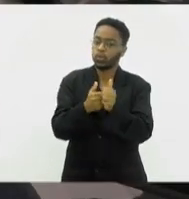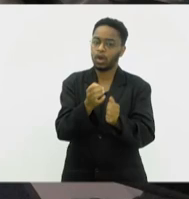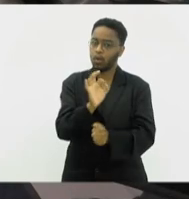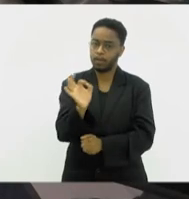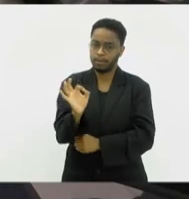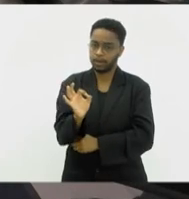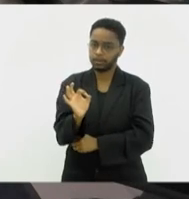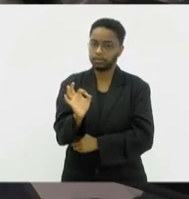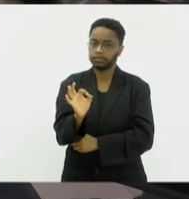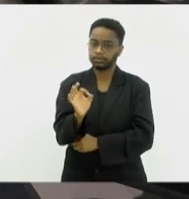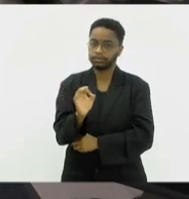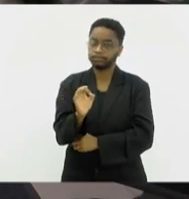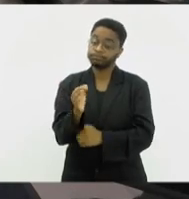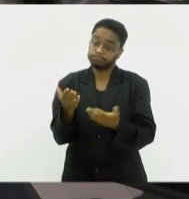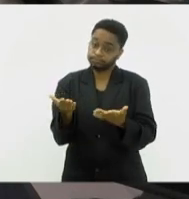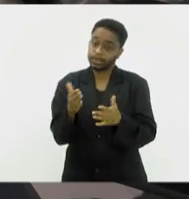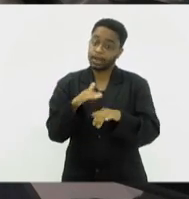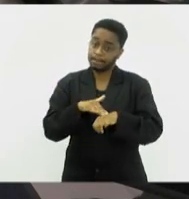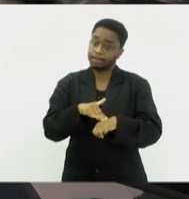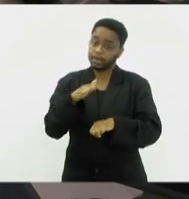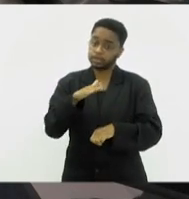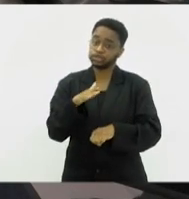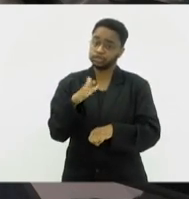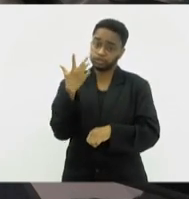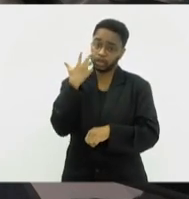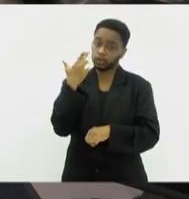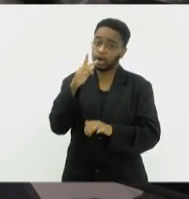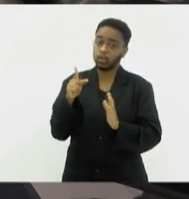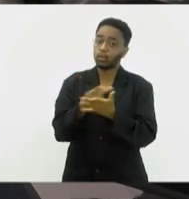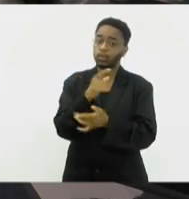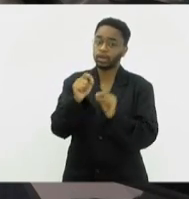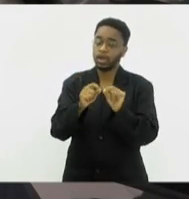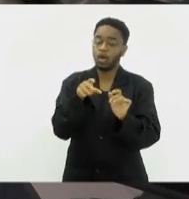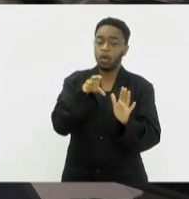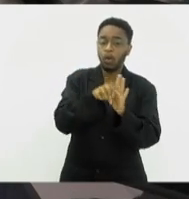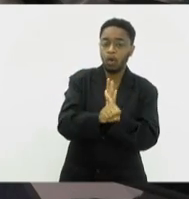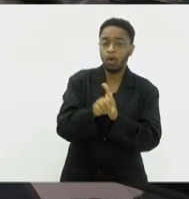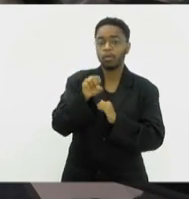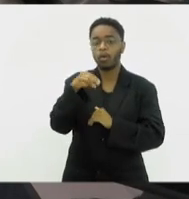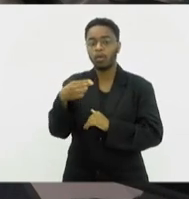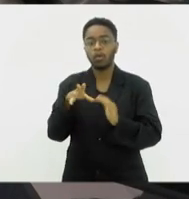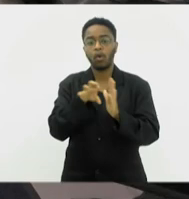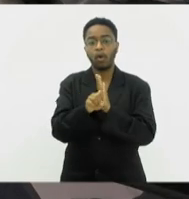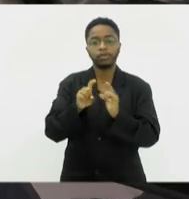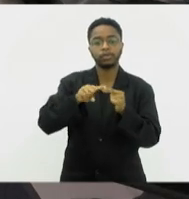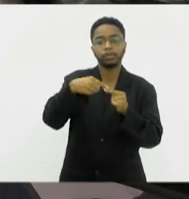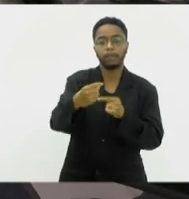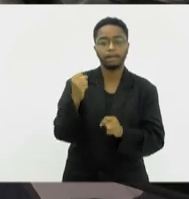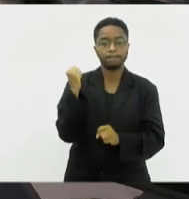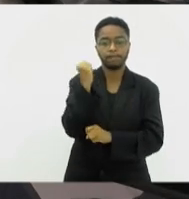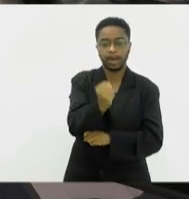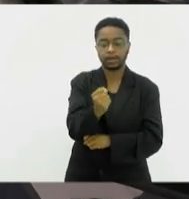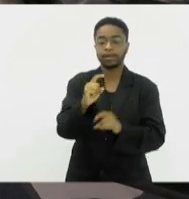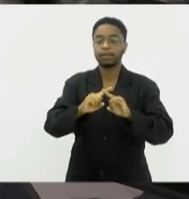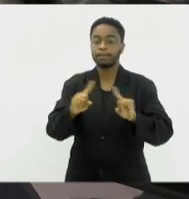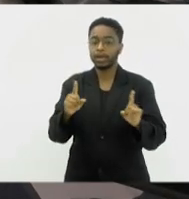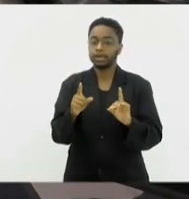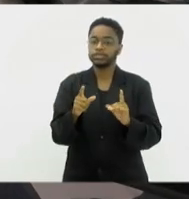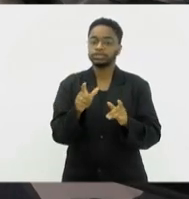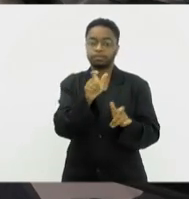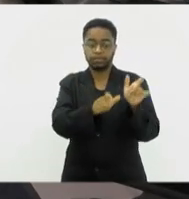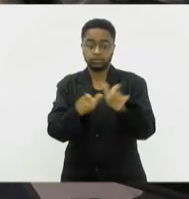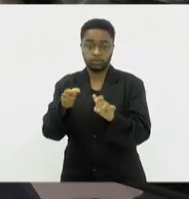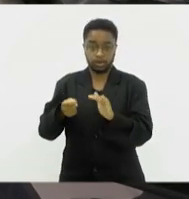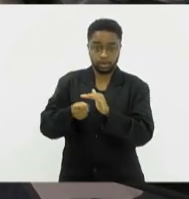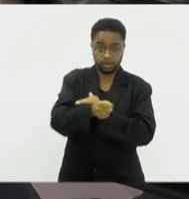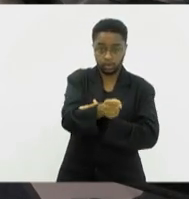Delarore, o que é o mais comum do penitenciário, que é roubo ou latrocínio. Mas os casos que vão para os hospitais